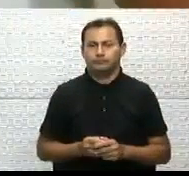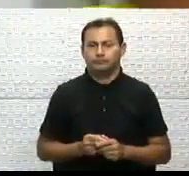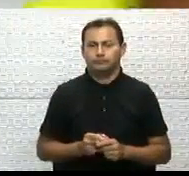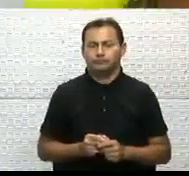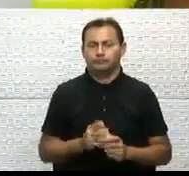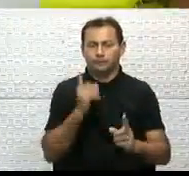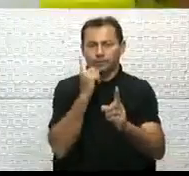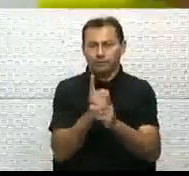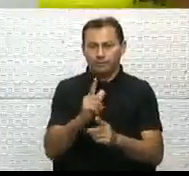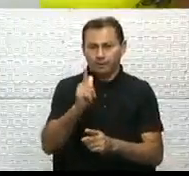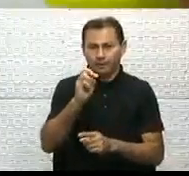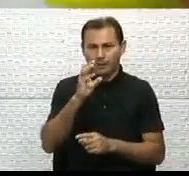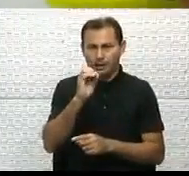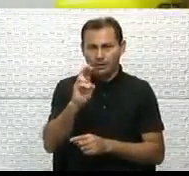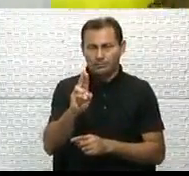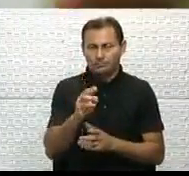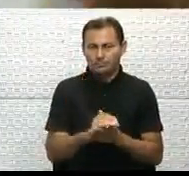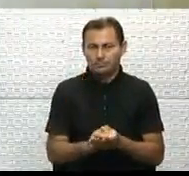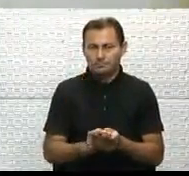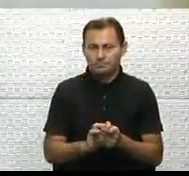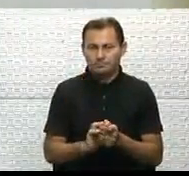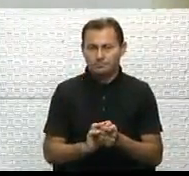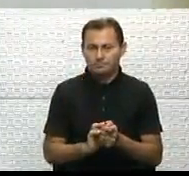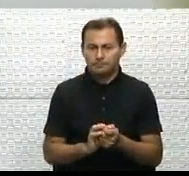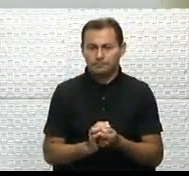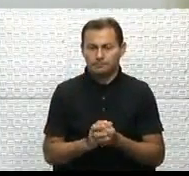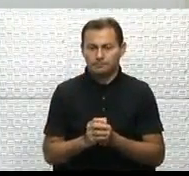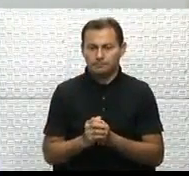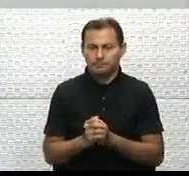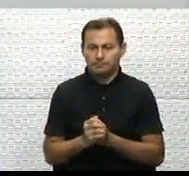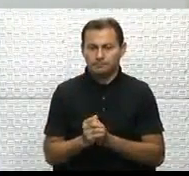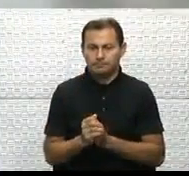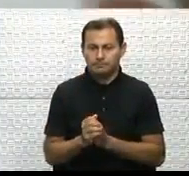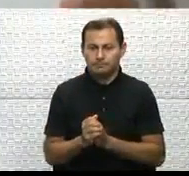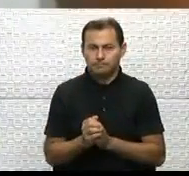Eu encontro os graus de liberdade